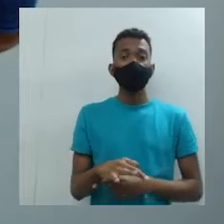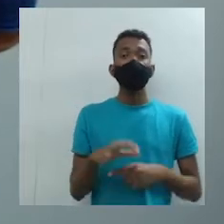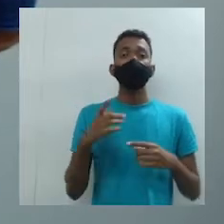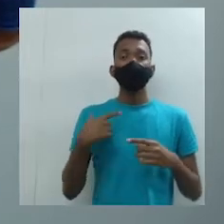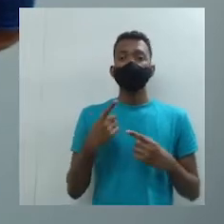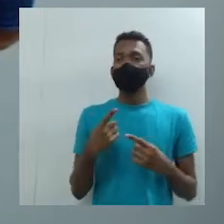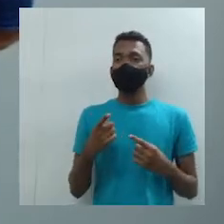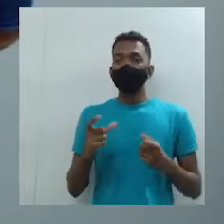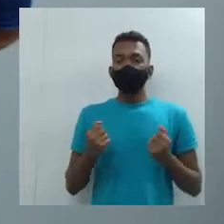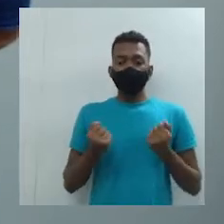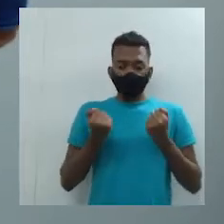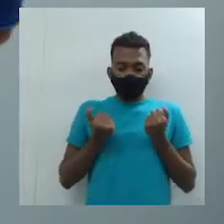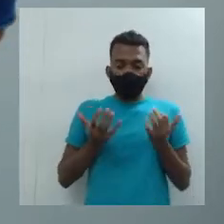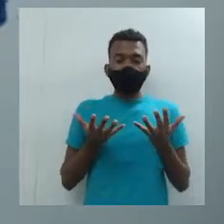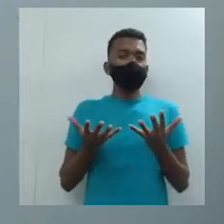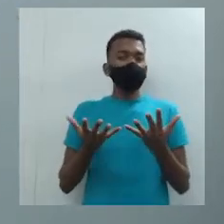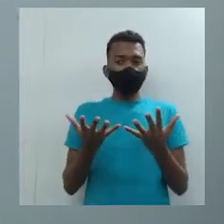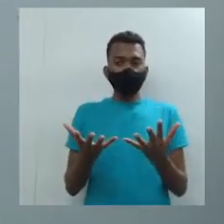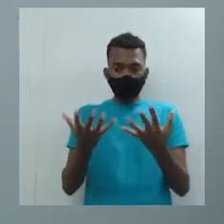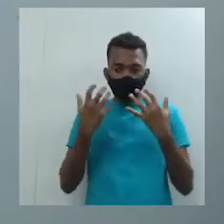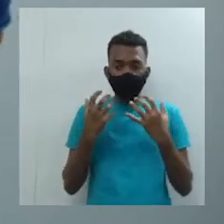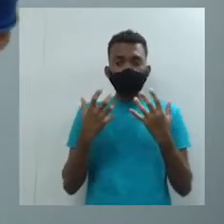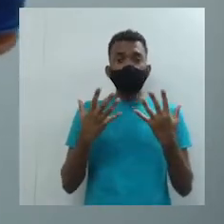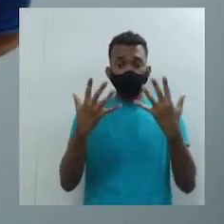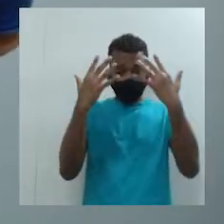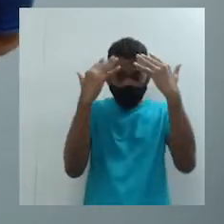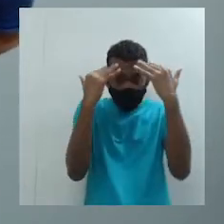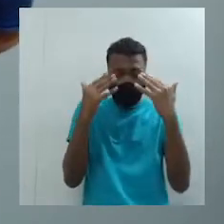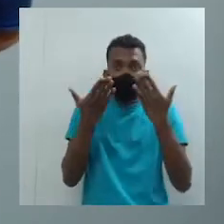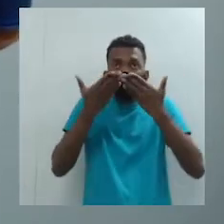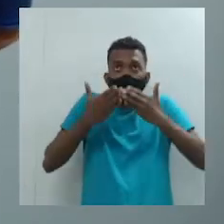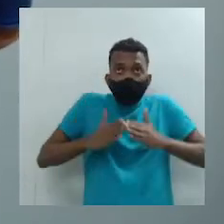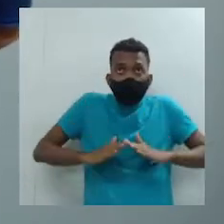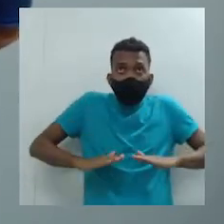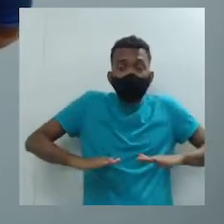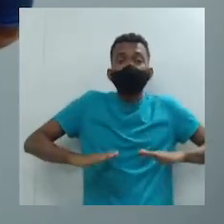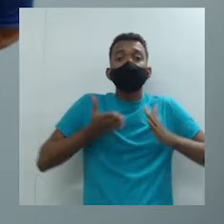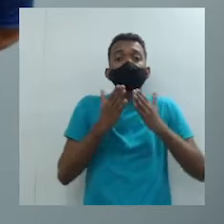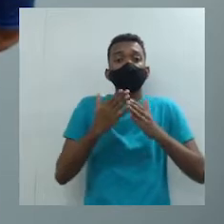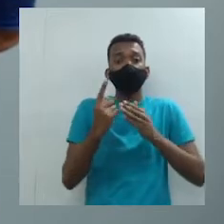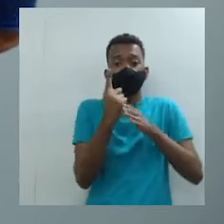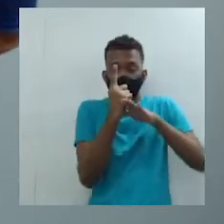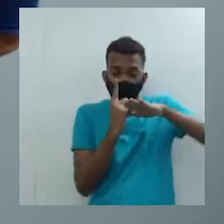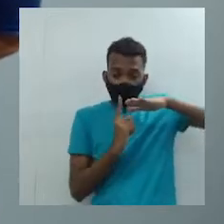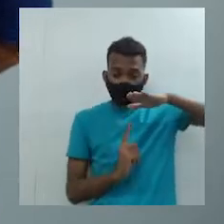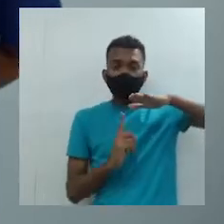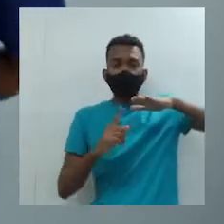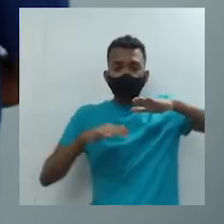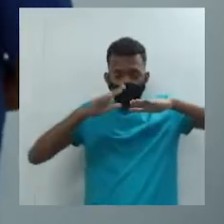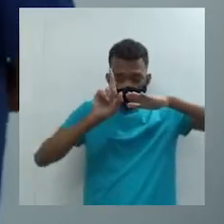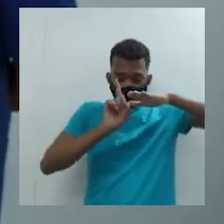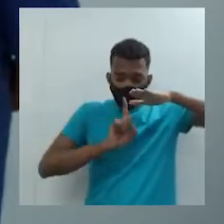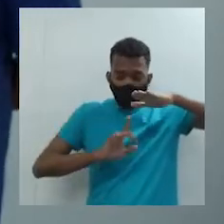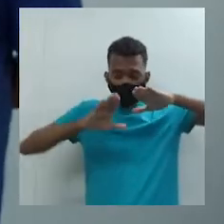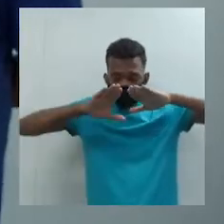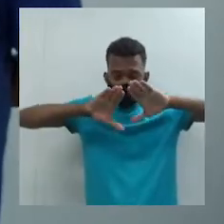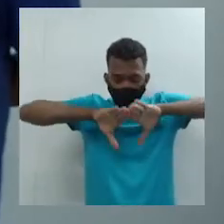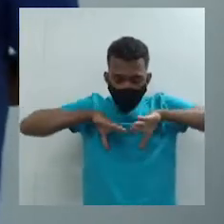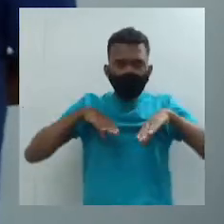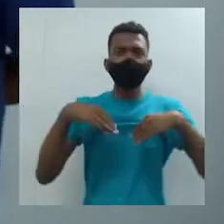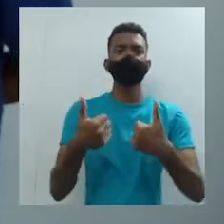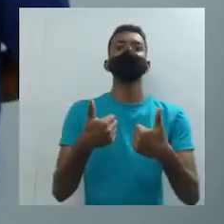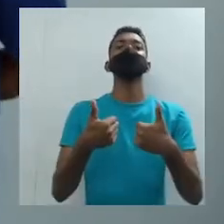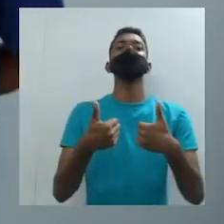visto audácia, ou seja, é alguém que se sente pequeno diante da tarefa que tem, mas corajosamente,